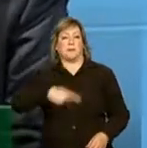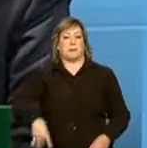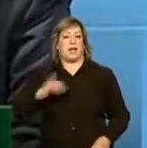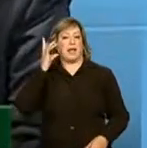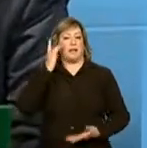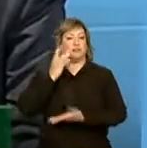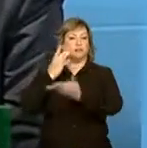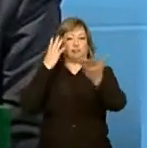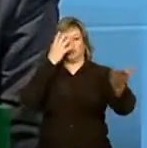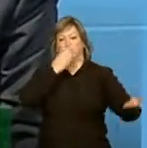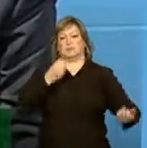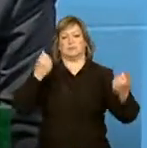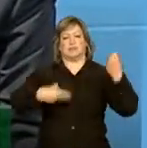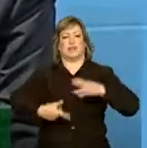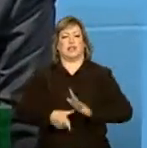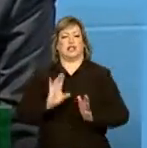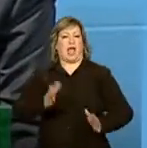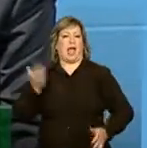país fez.